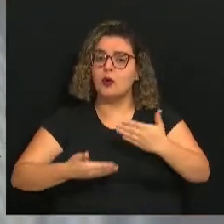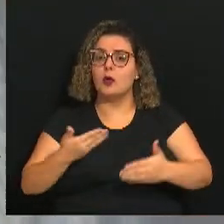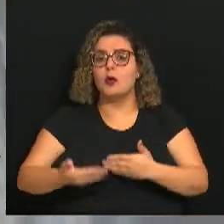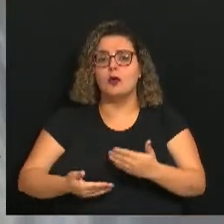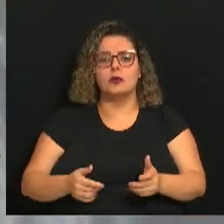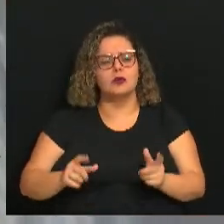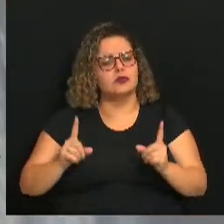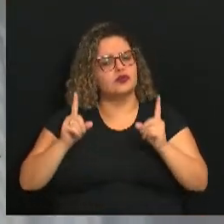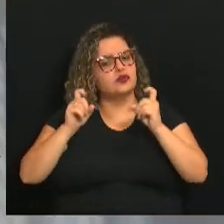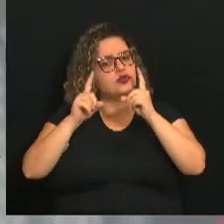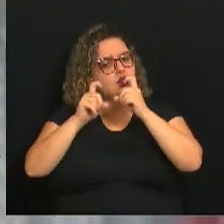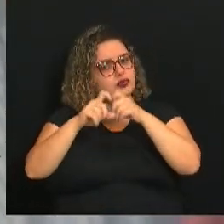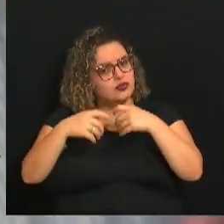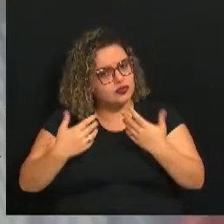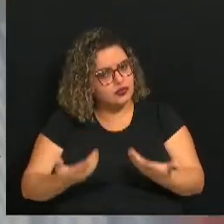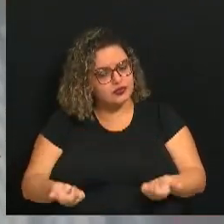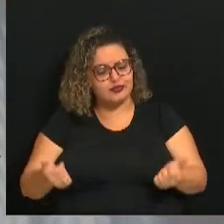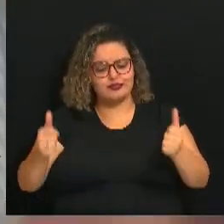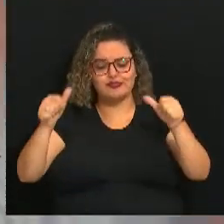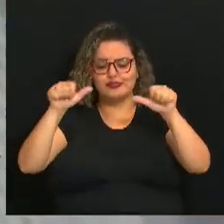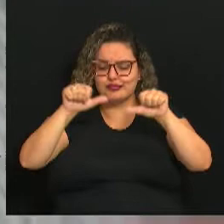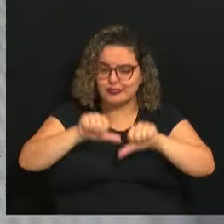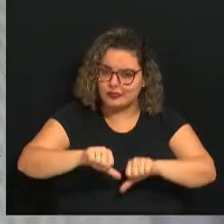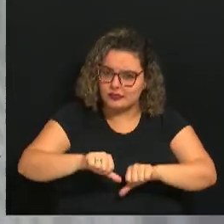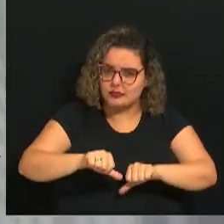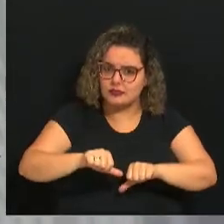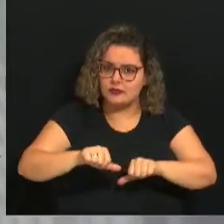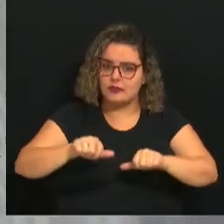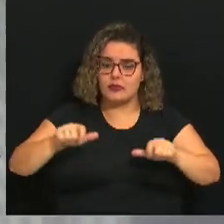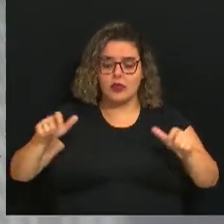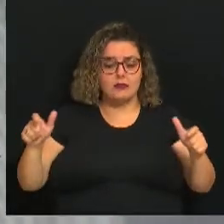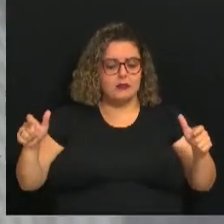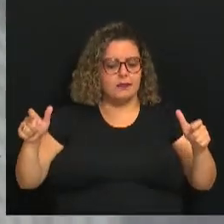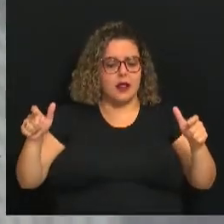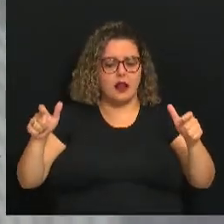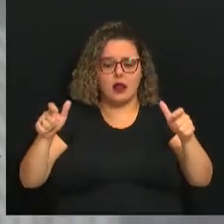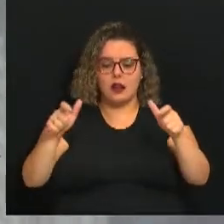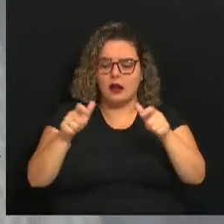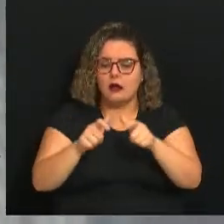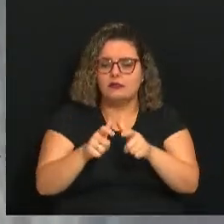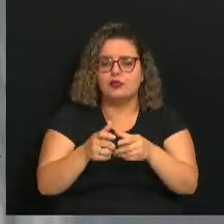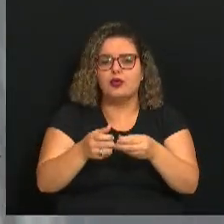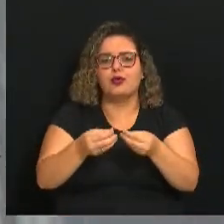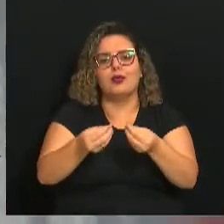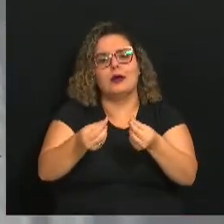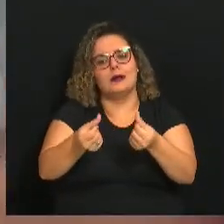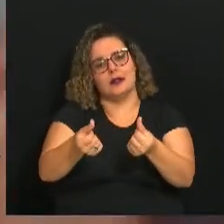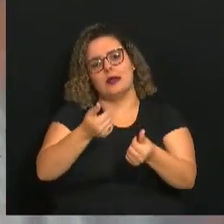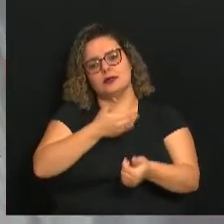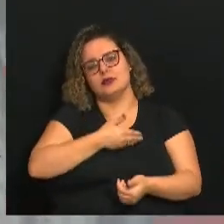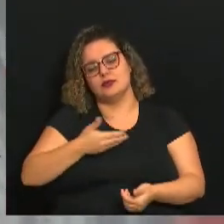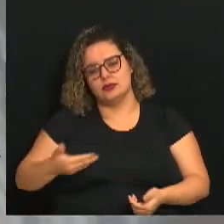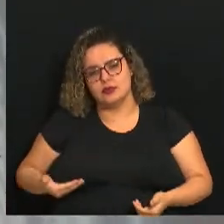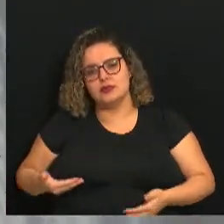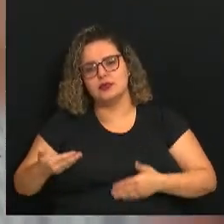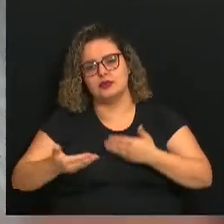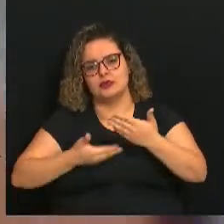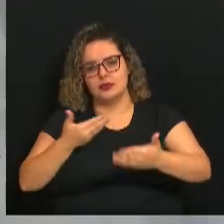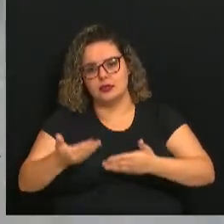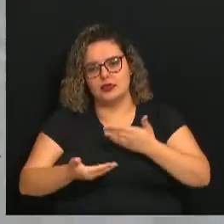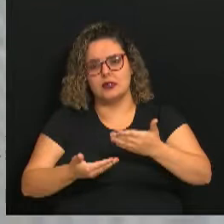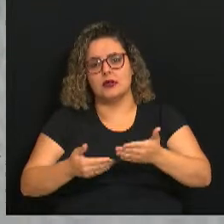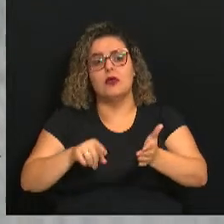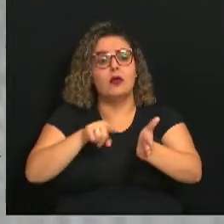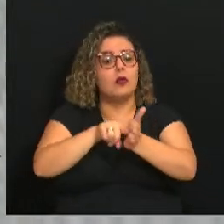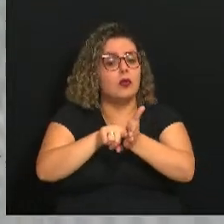trabalho e o quanto isso tem diminuído a qualidade do serviço público. Então, há um questionamento geral do